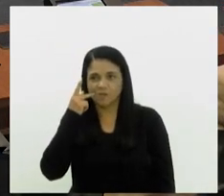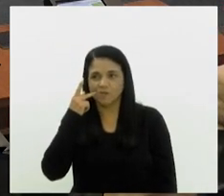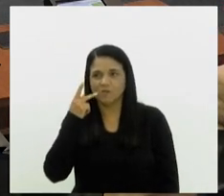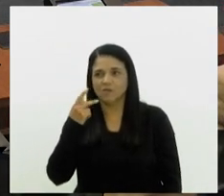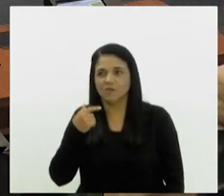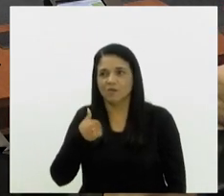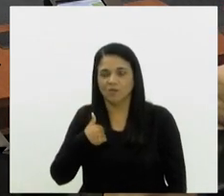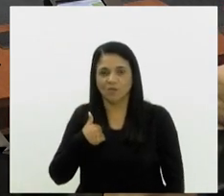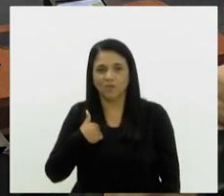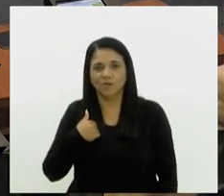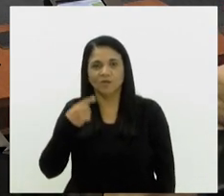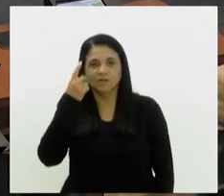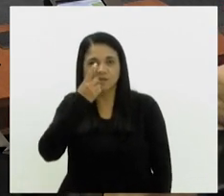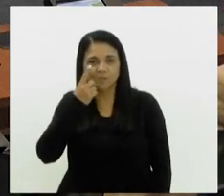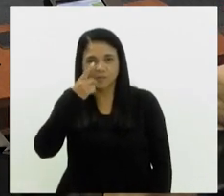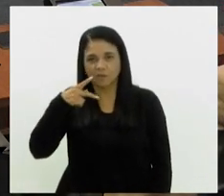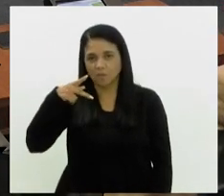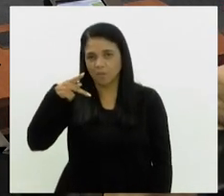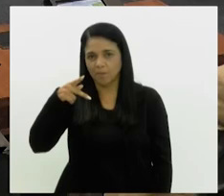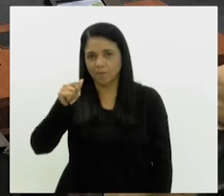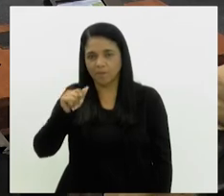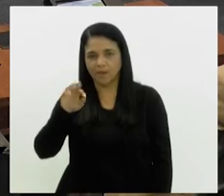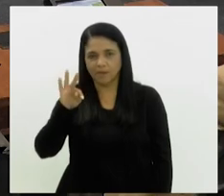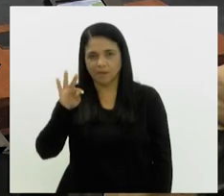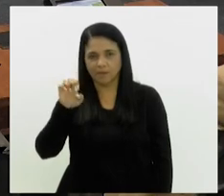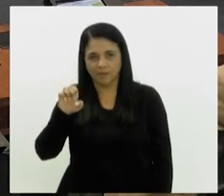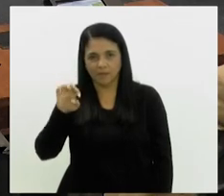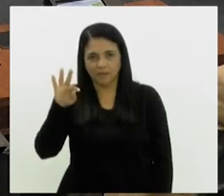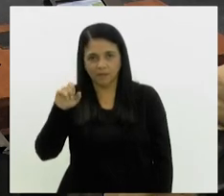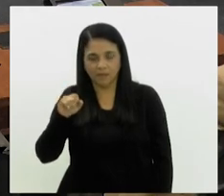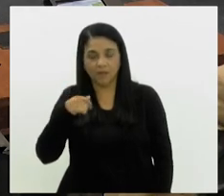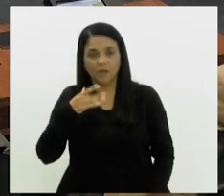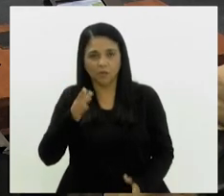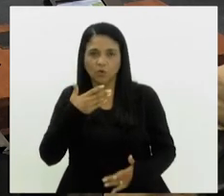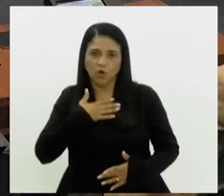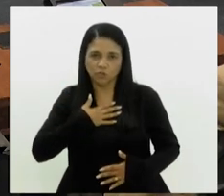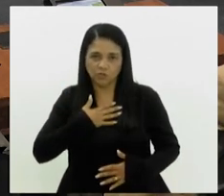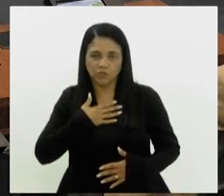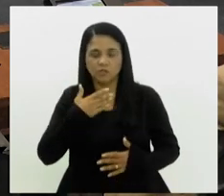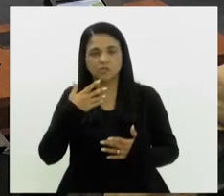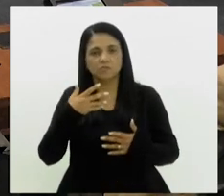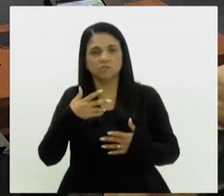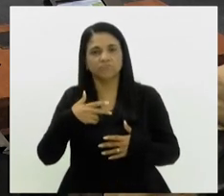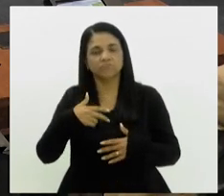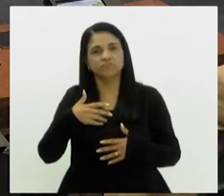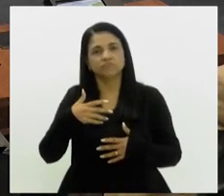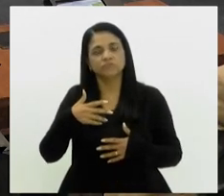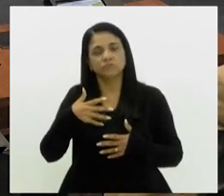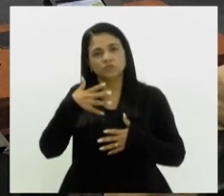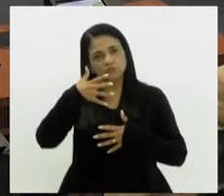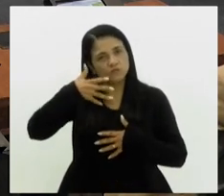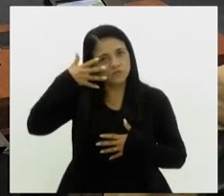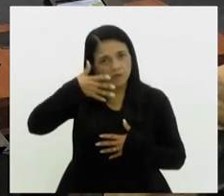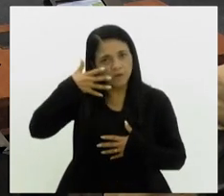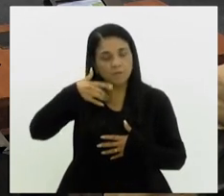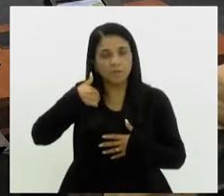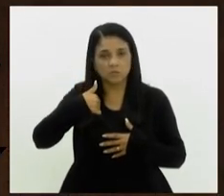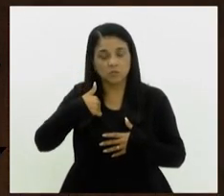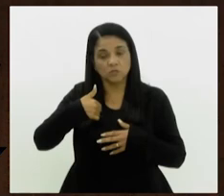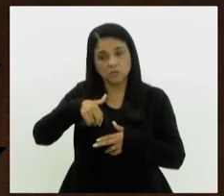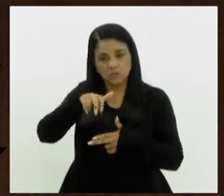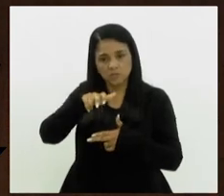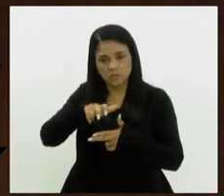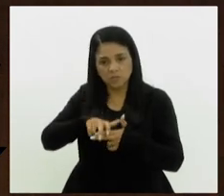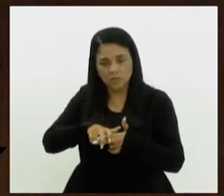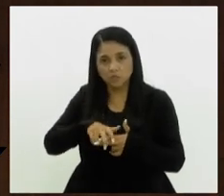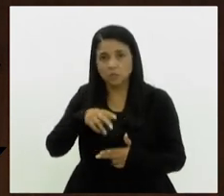sou eu, gostaria de falar no expediente inicial. Estou sentado ouvindo terminado o expediente. 30